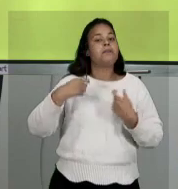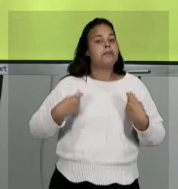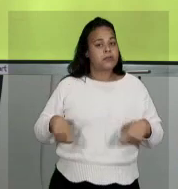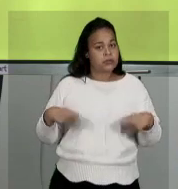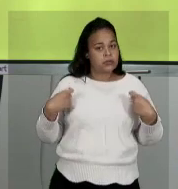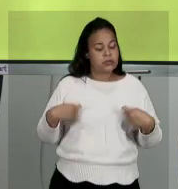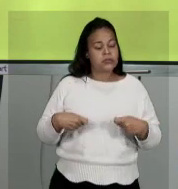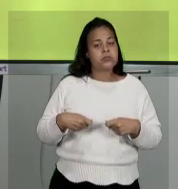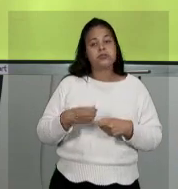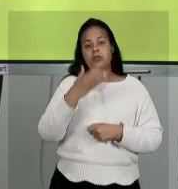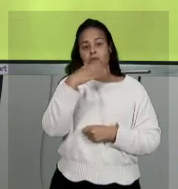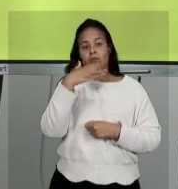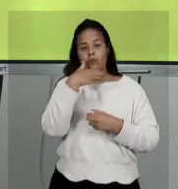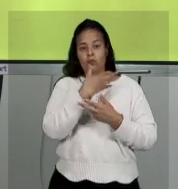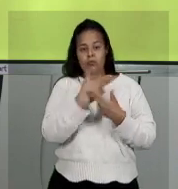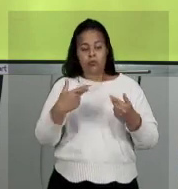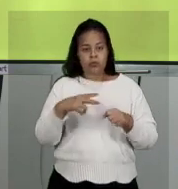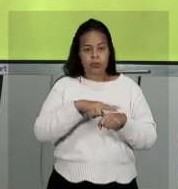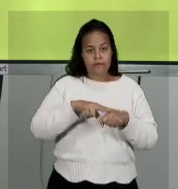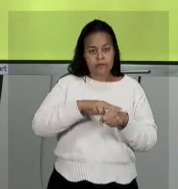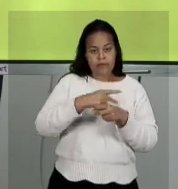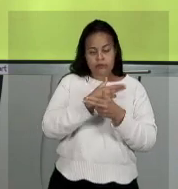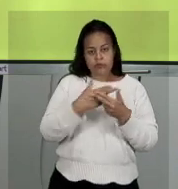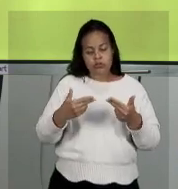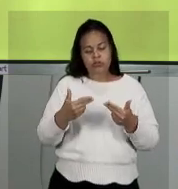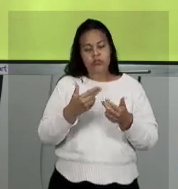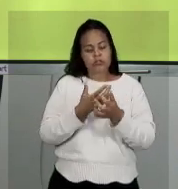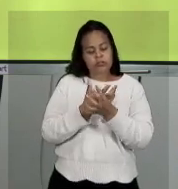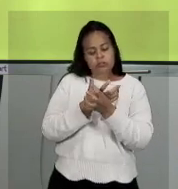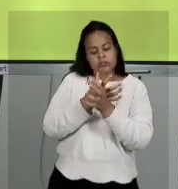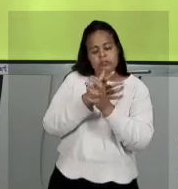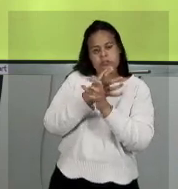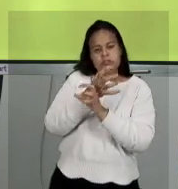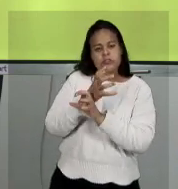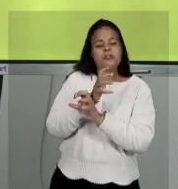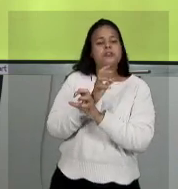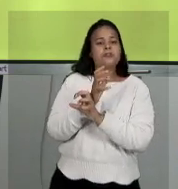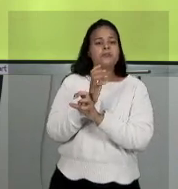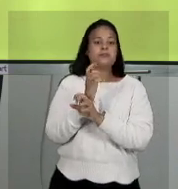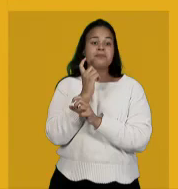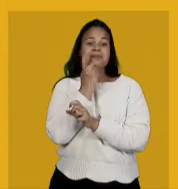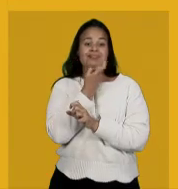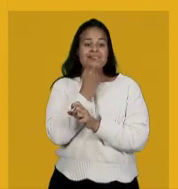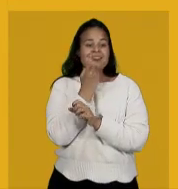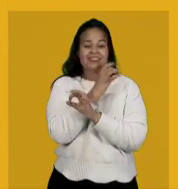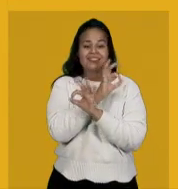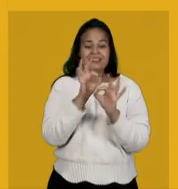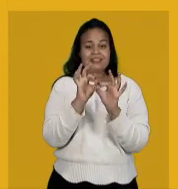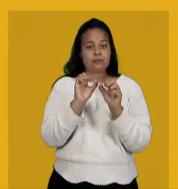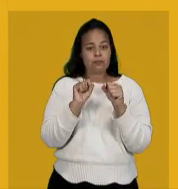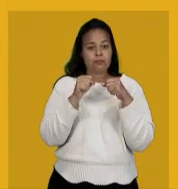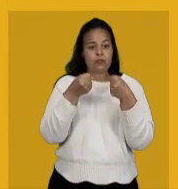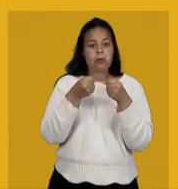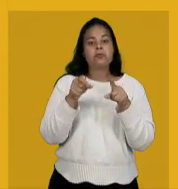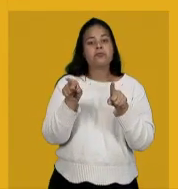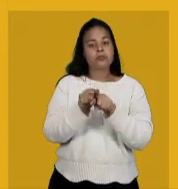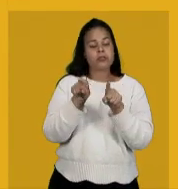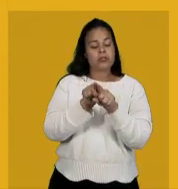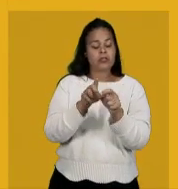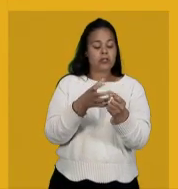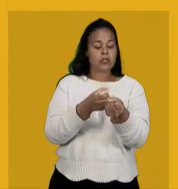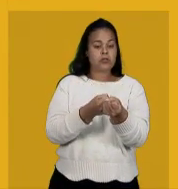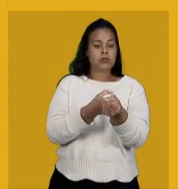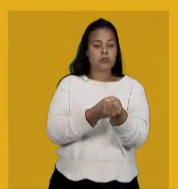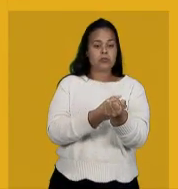que é a função do cálcio? Formação dos ossos e dos dentes, quando a gente quer ter dentes sadios, fortes, coagulação